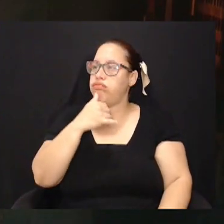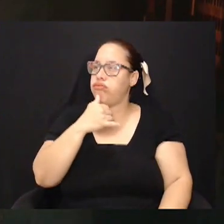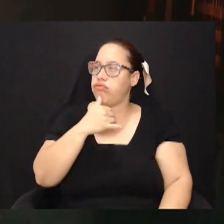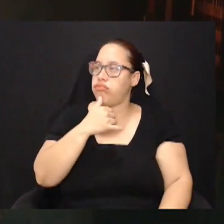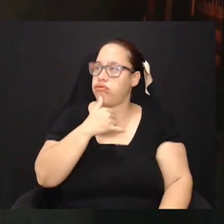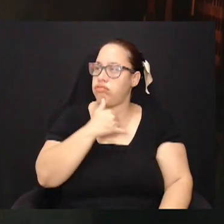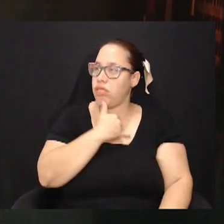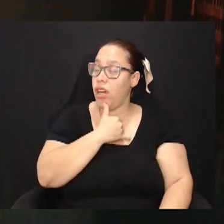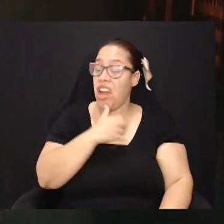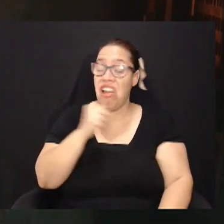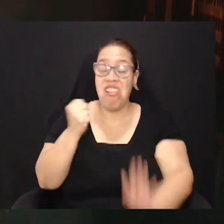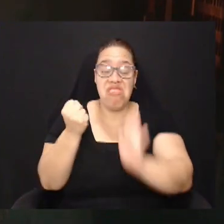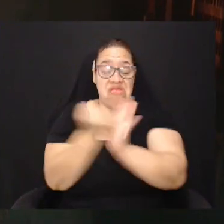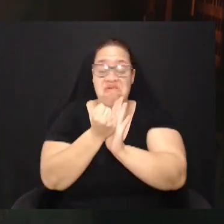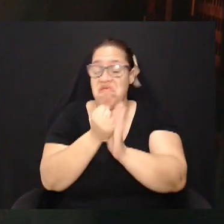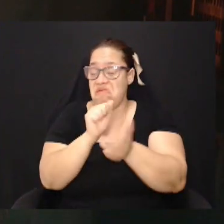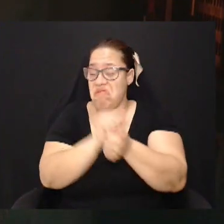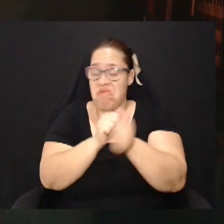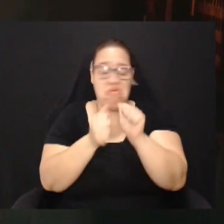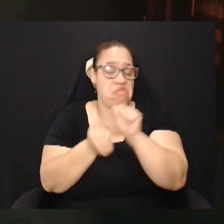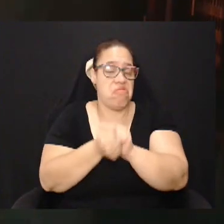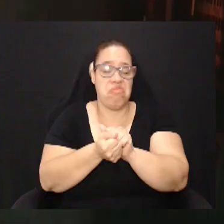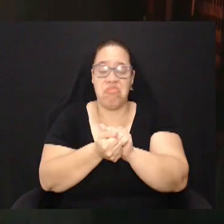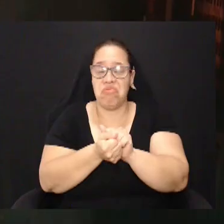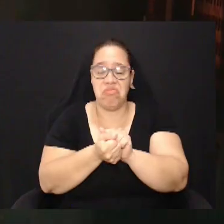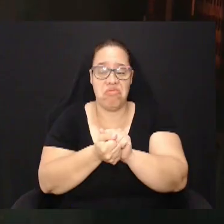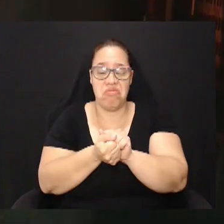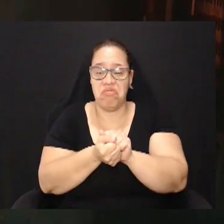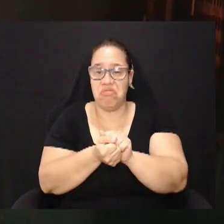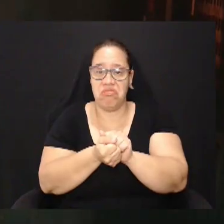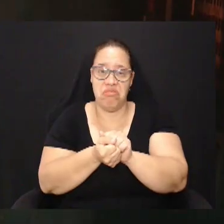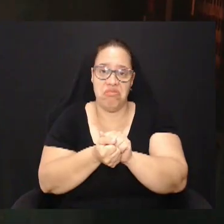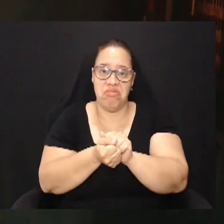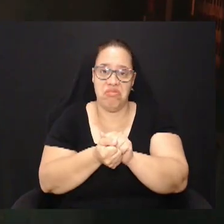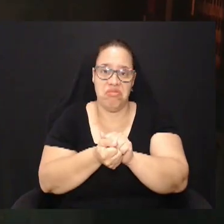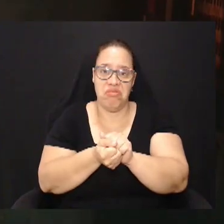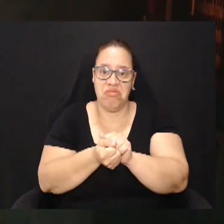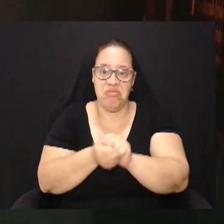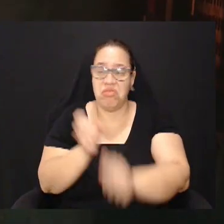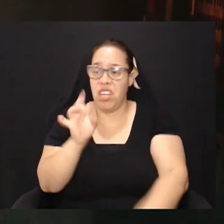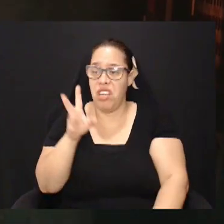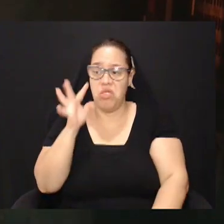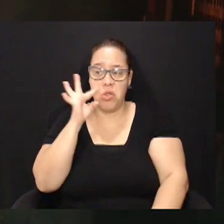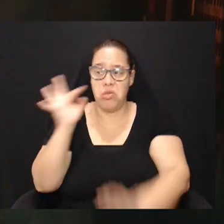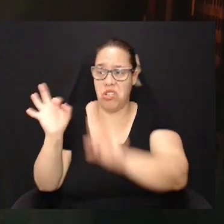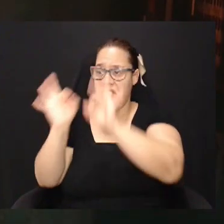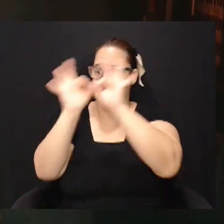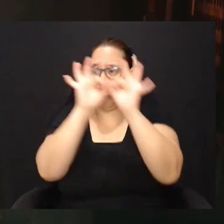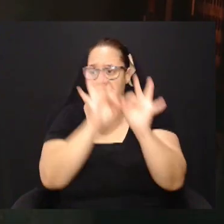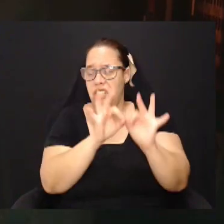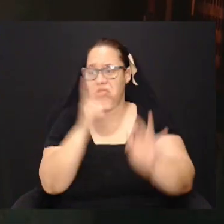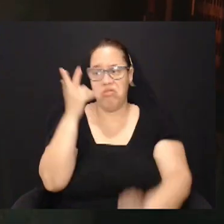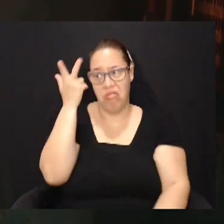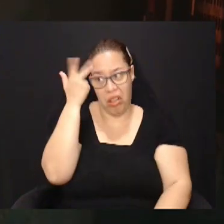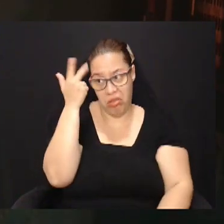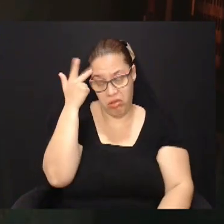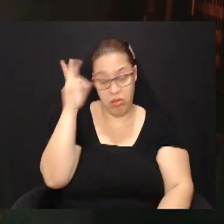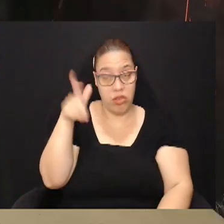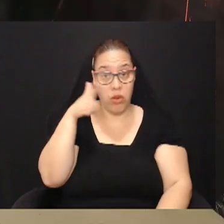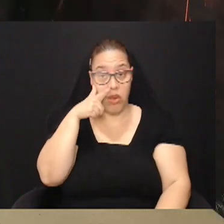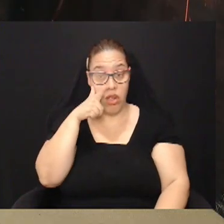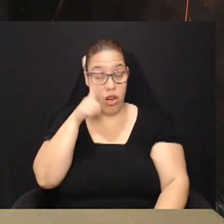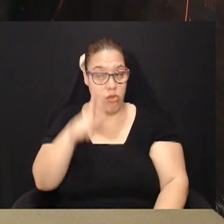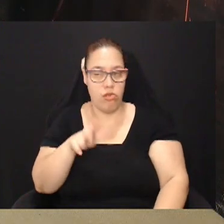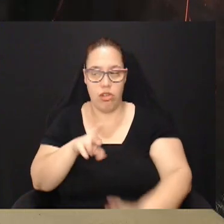aquele padrão como um registro mesmo, algo, né, natural, e ele consegue distinguir o que ele